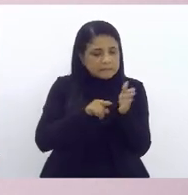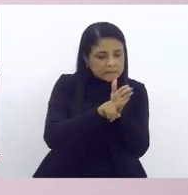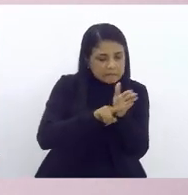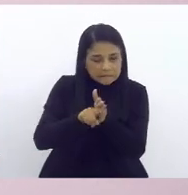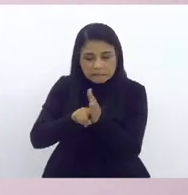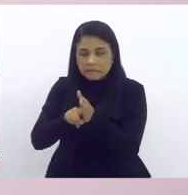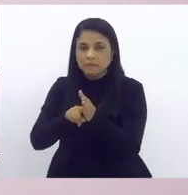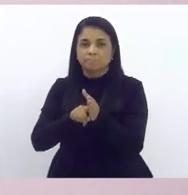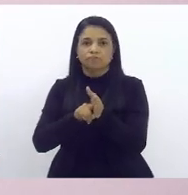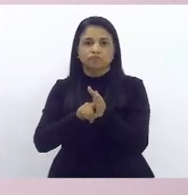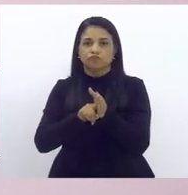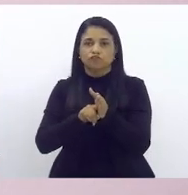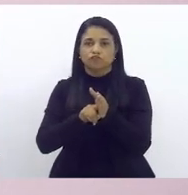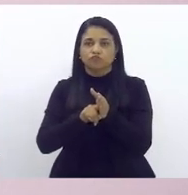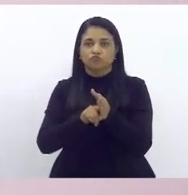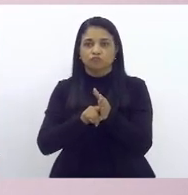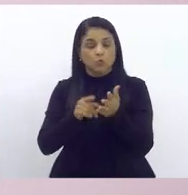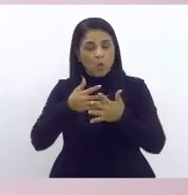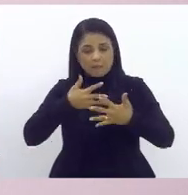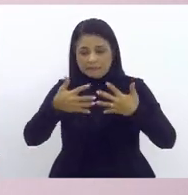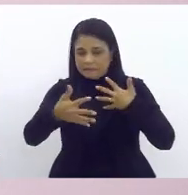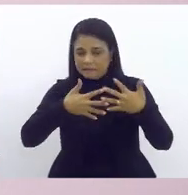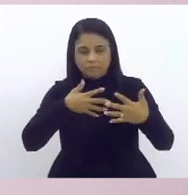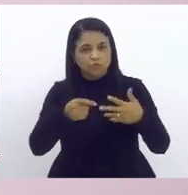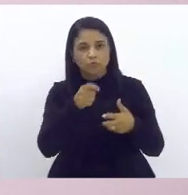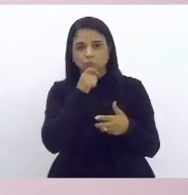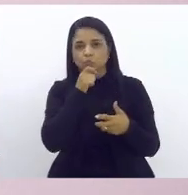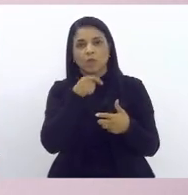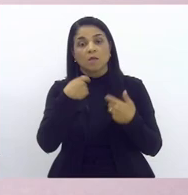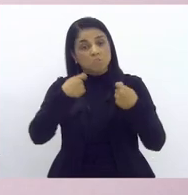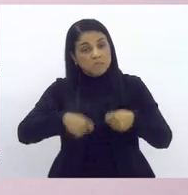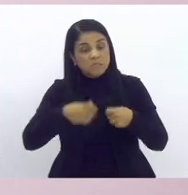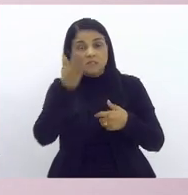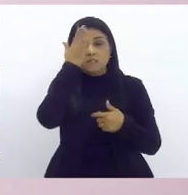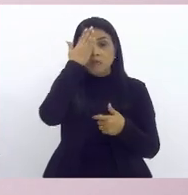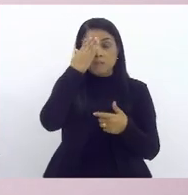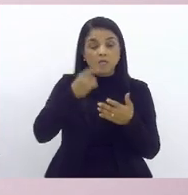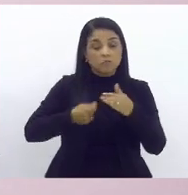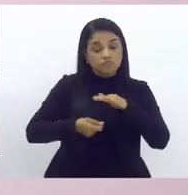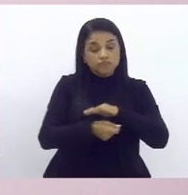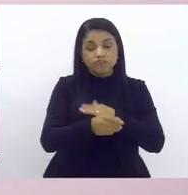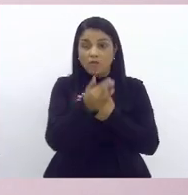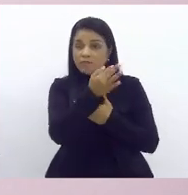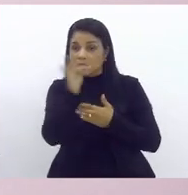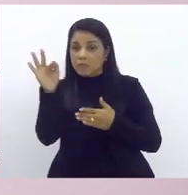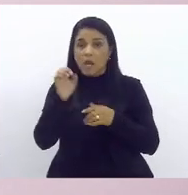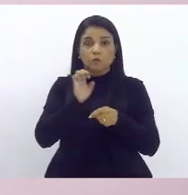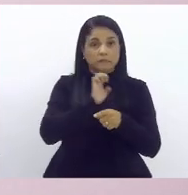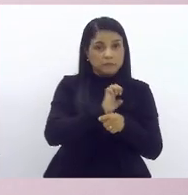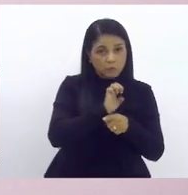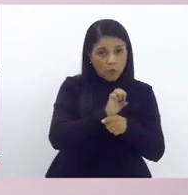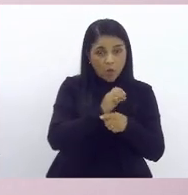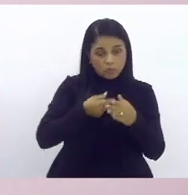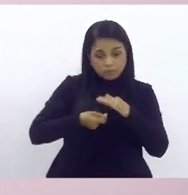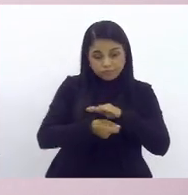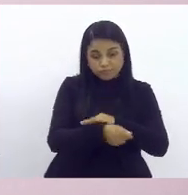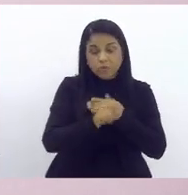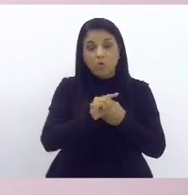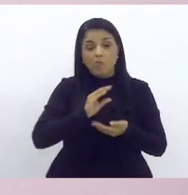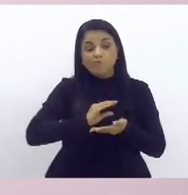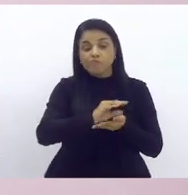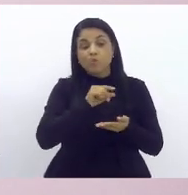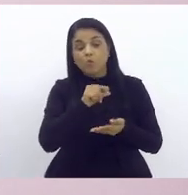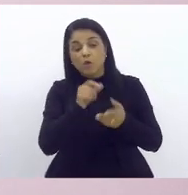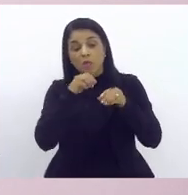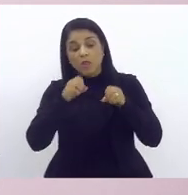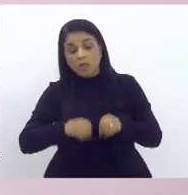fato, não consegue, não há uma transparência nisso. Então, a gente precisa saber sobre os recursos federais e estaduais, né, para a educação, para onde, se não estão